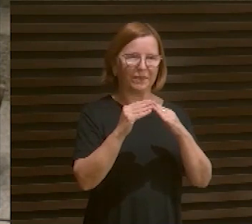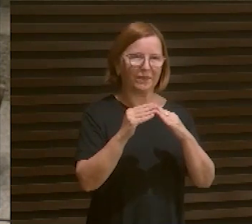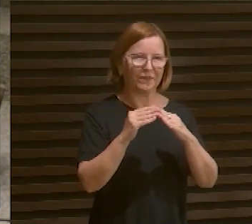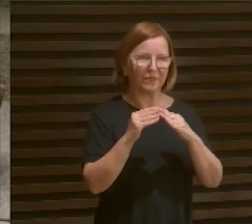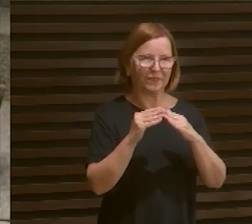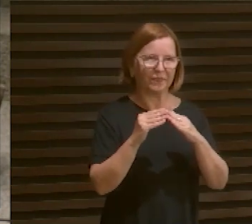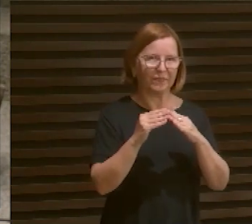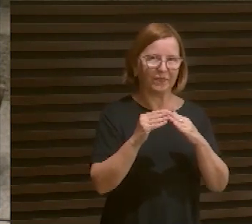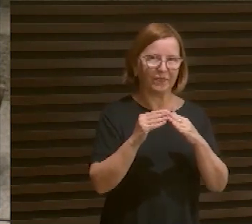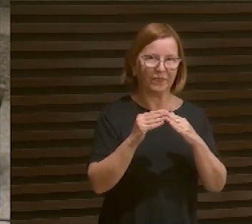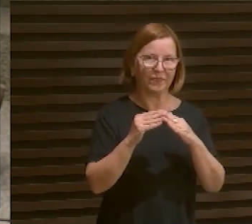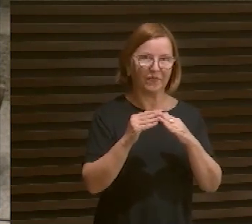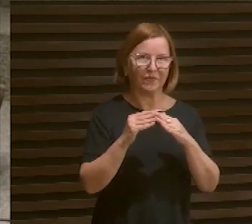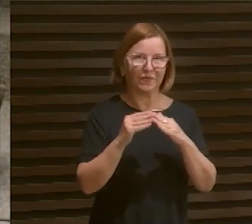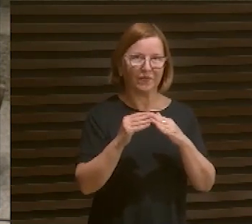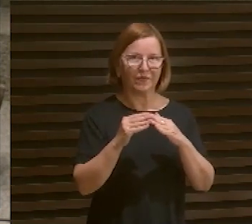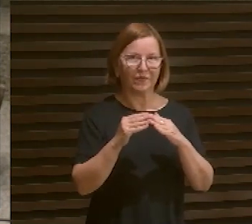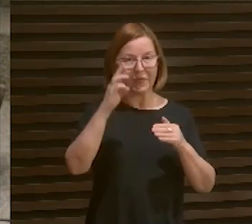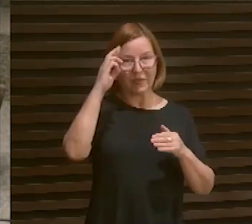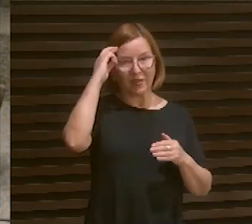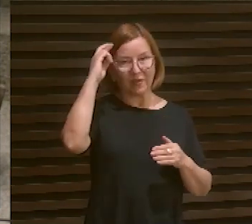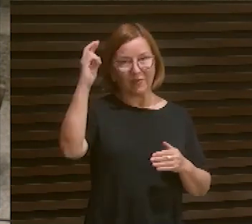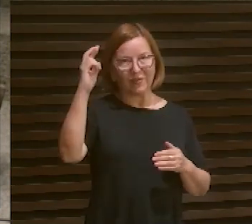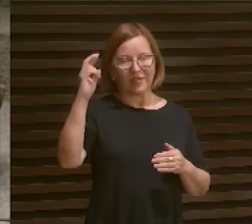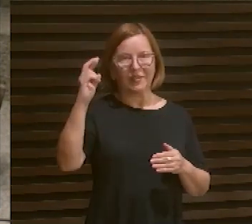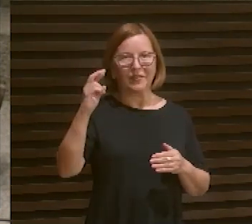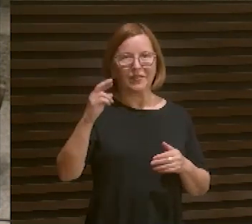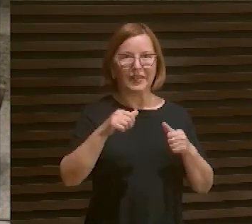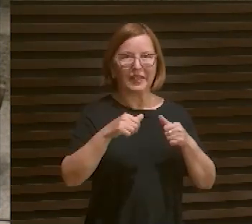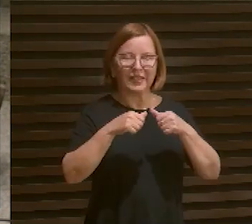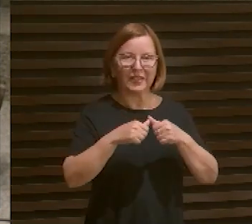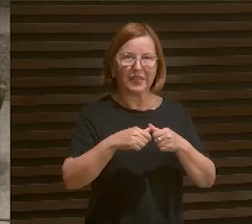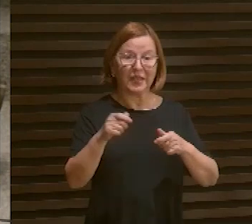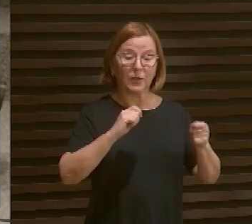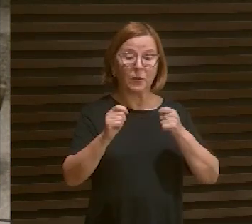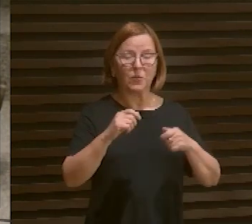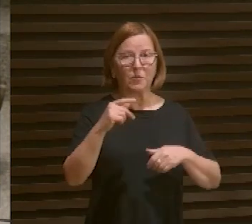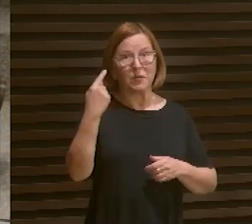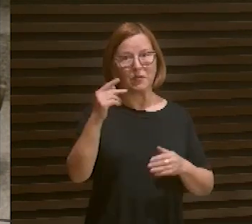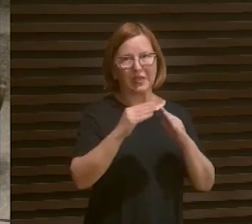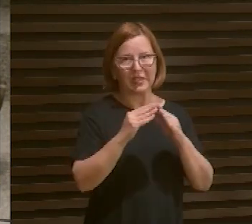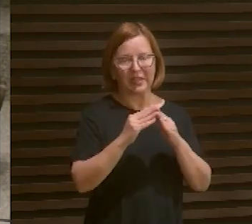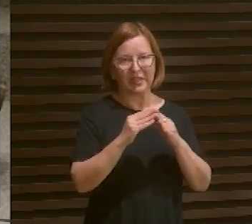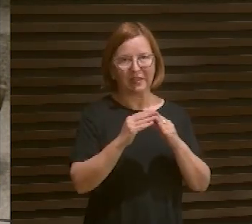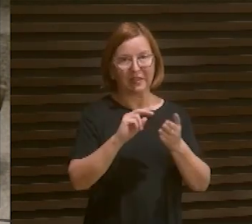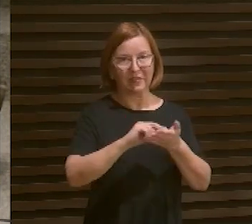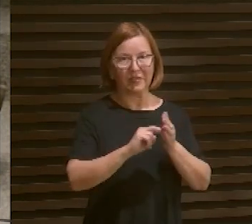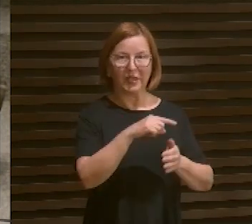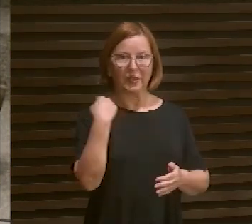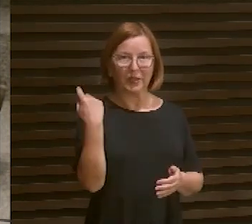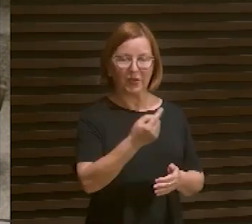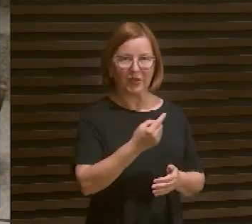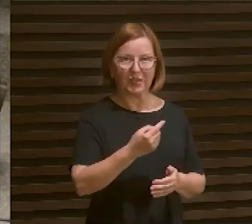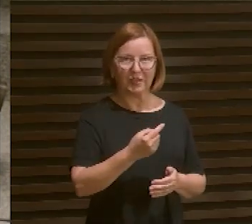Ele está no comando da sua casa, a qual somos nós, que guardamos firmes até